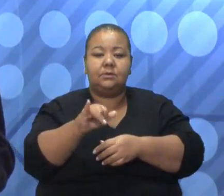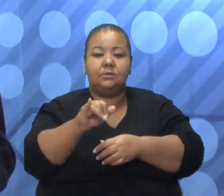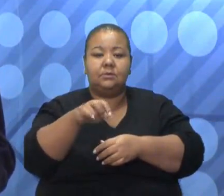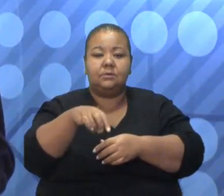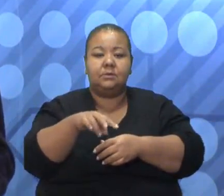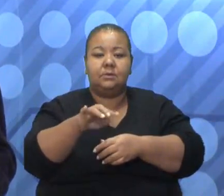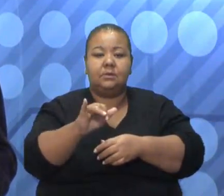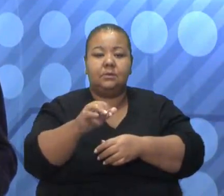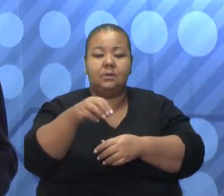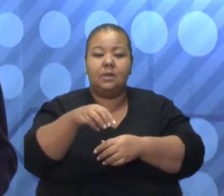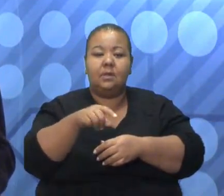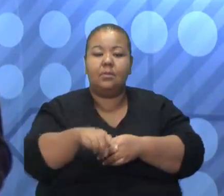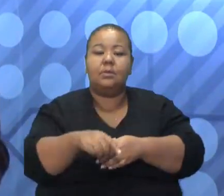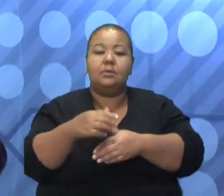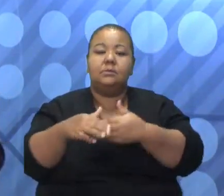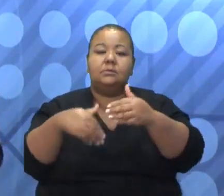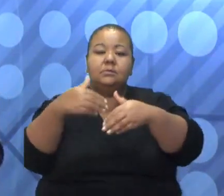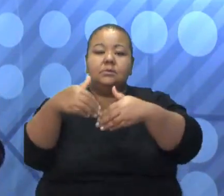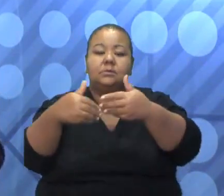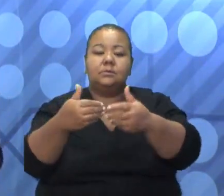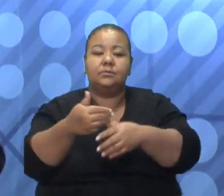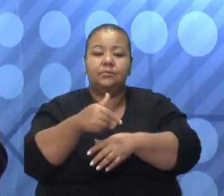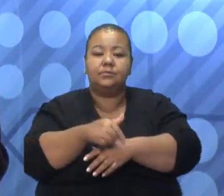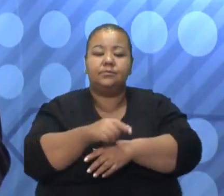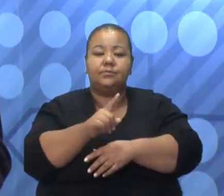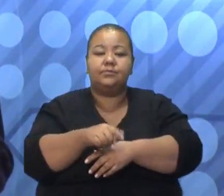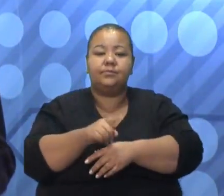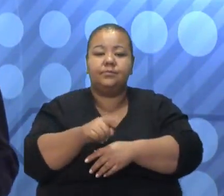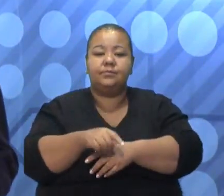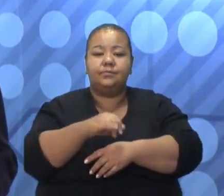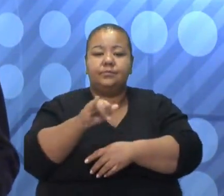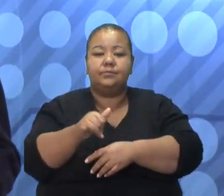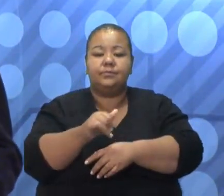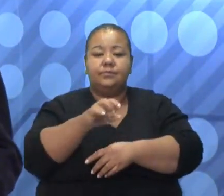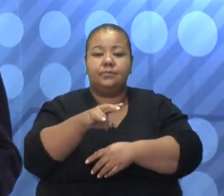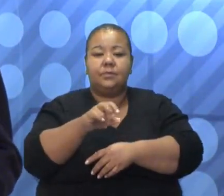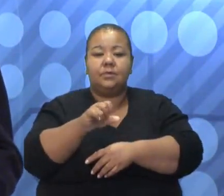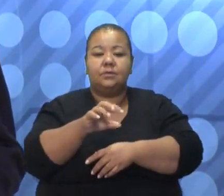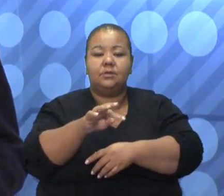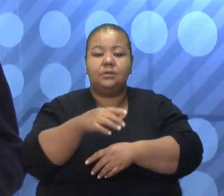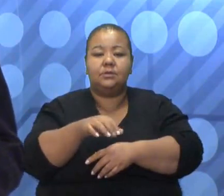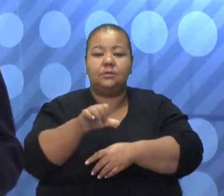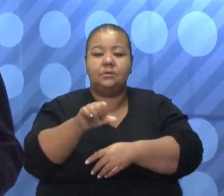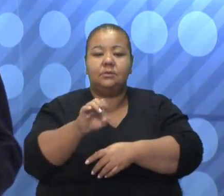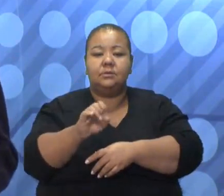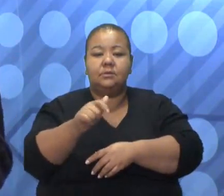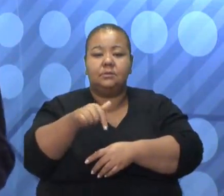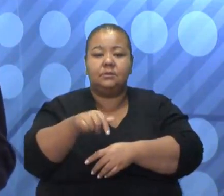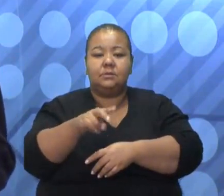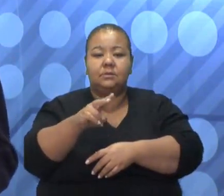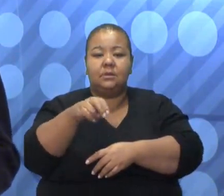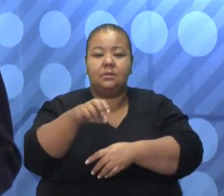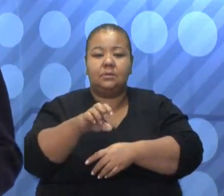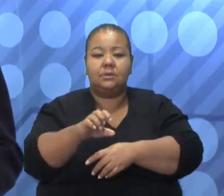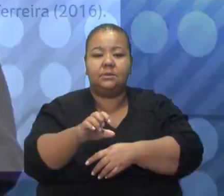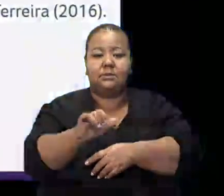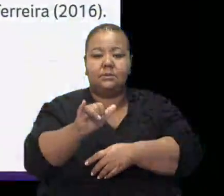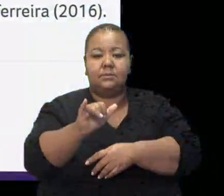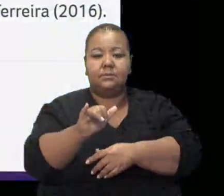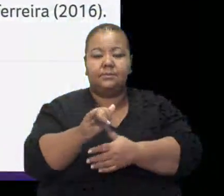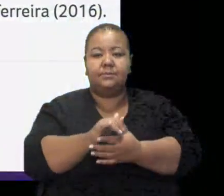evolução, né, desse processo, que a gente chama de JIT, é o Just in Sequence, que é uma evolução do Just in